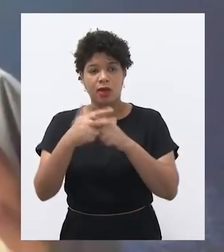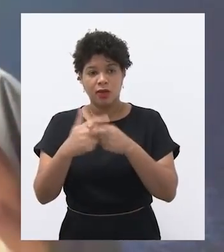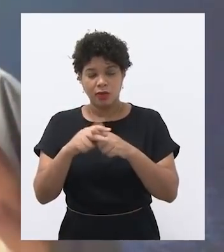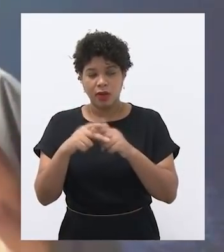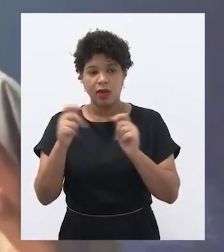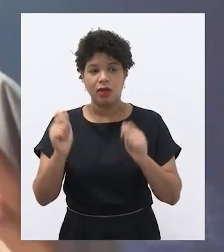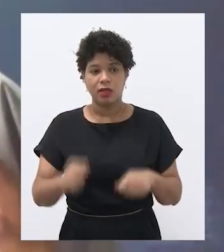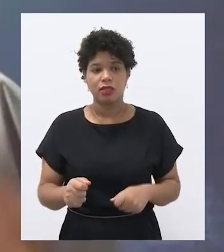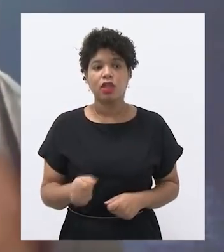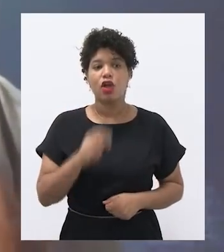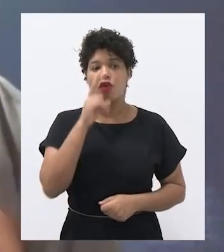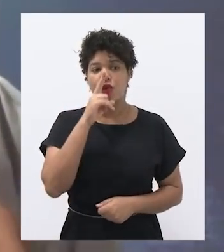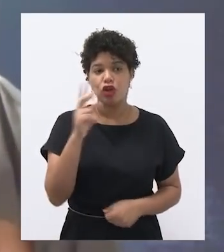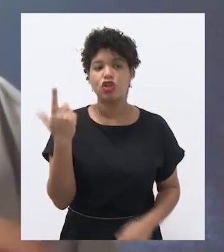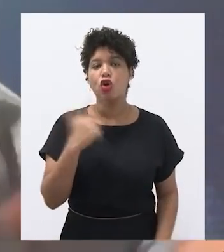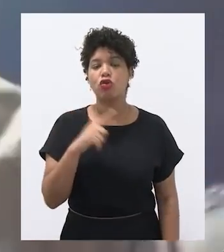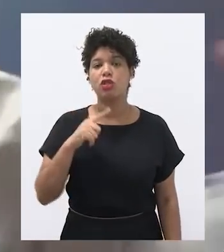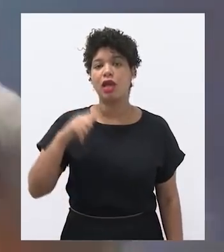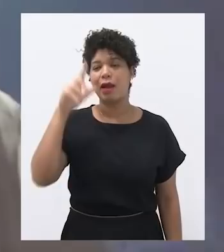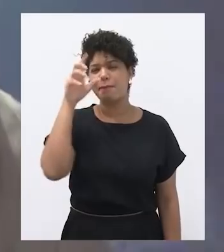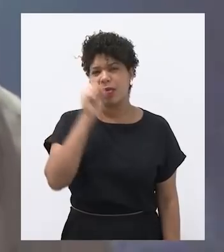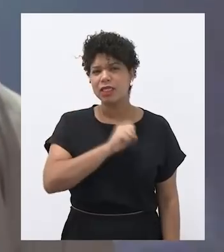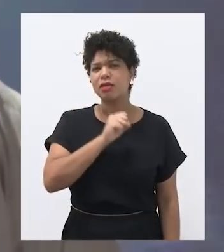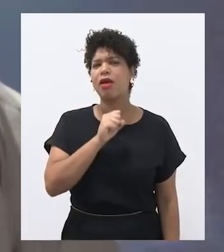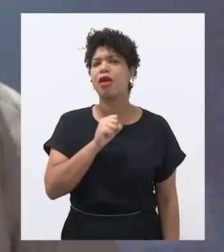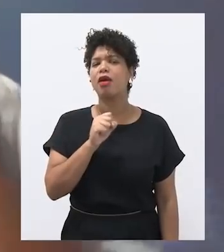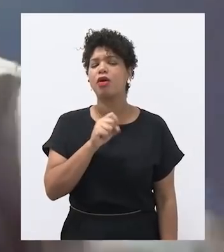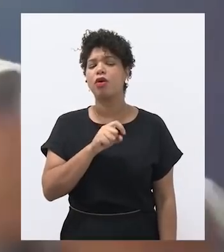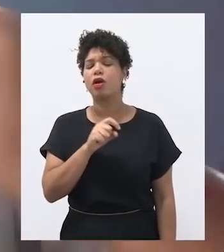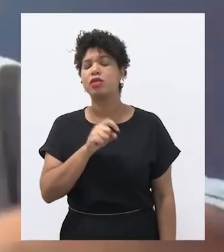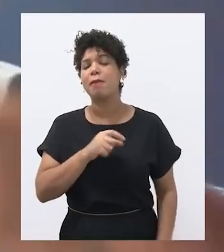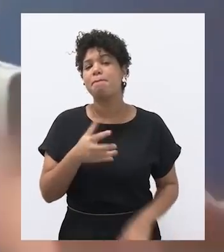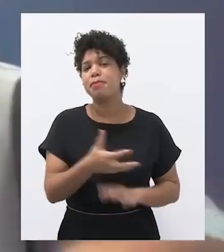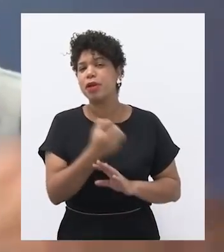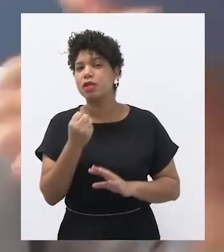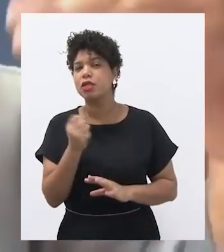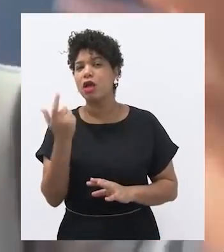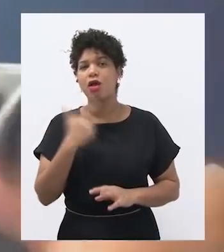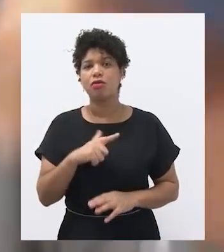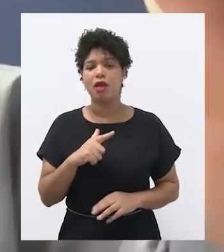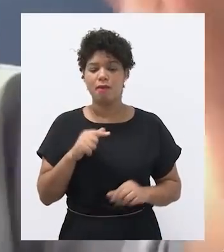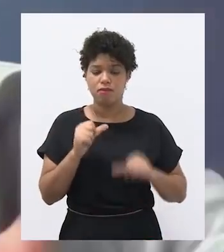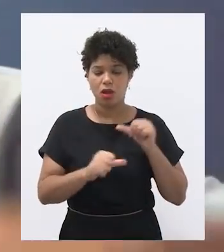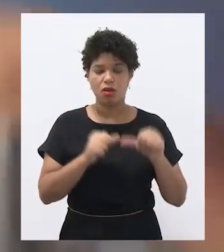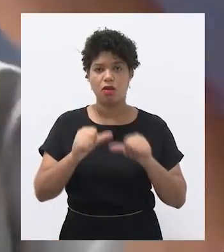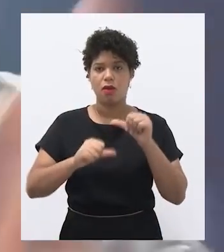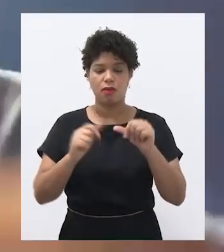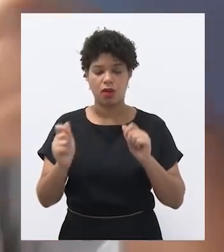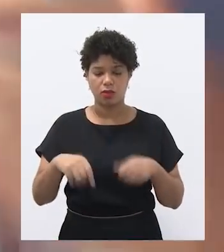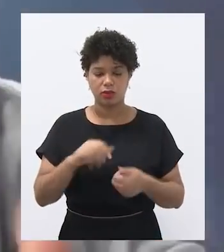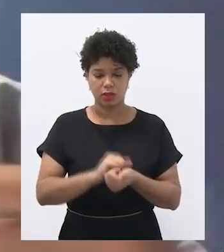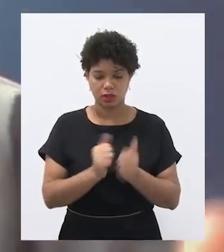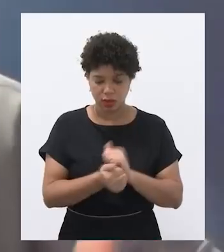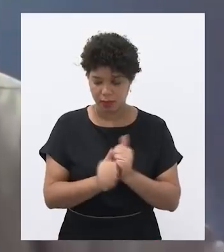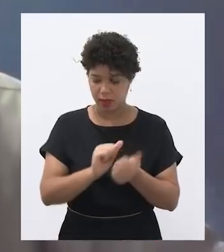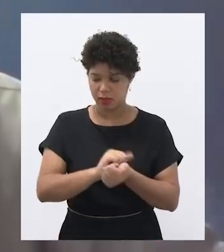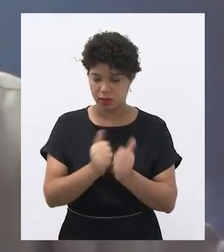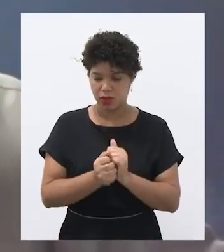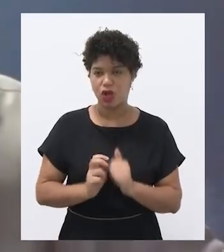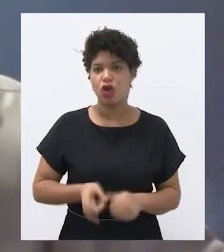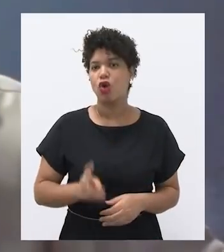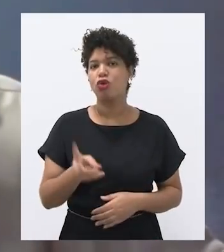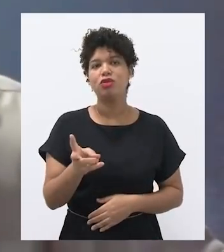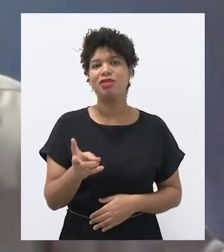âncoras importantes para prender ali a demanda, e aquilo vai virando, e você continua se adaptando enquanto o processo